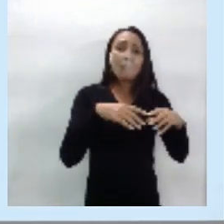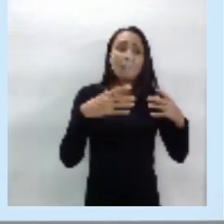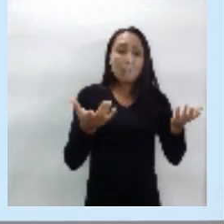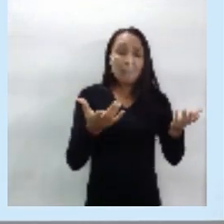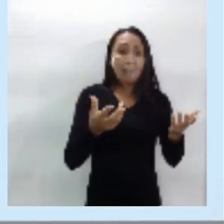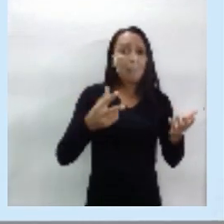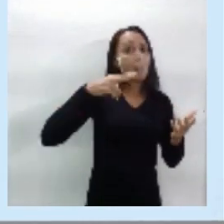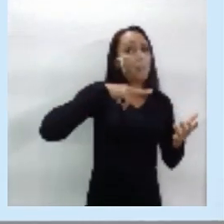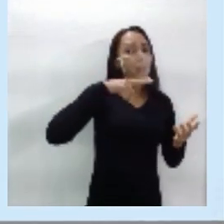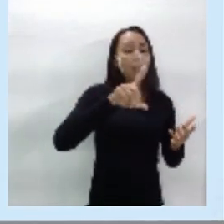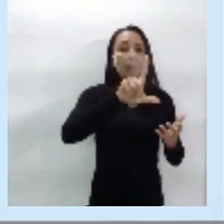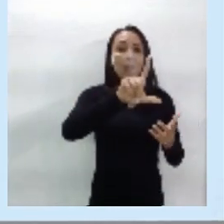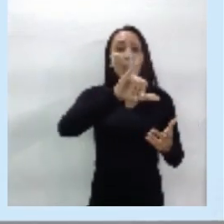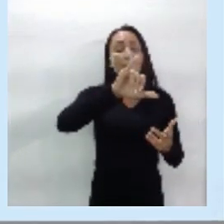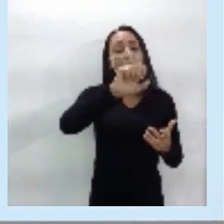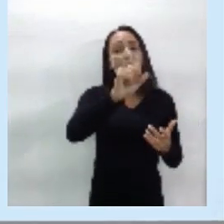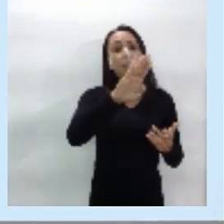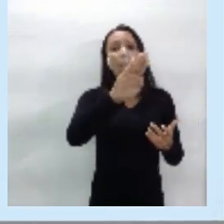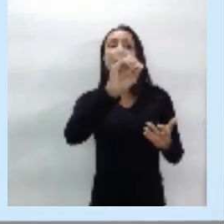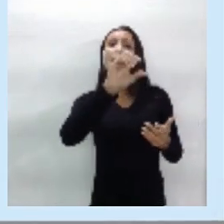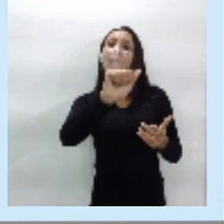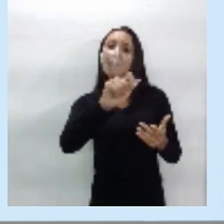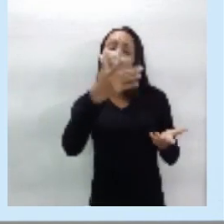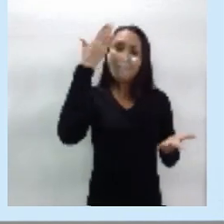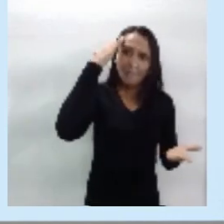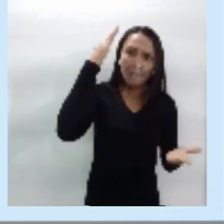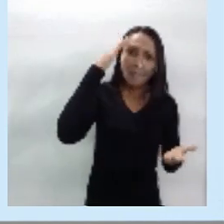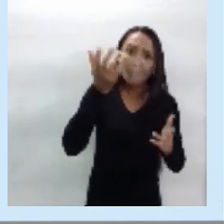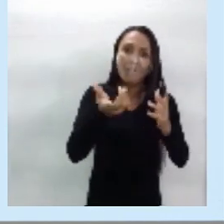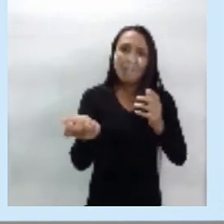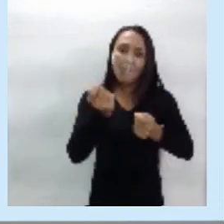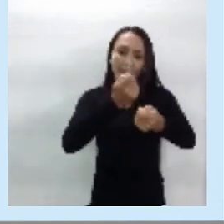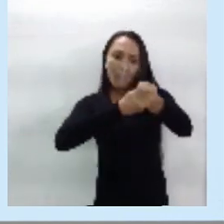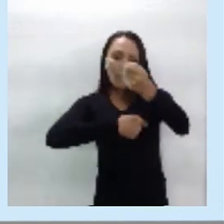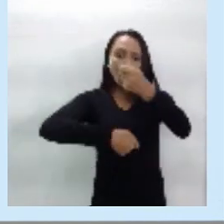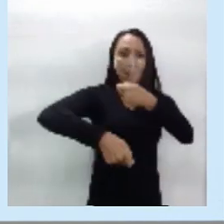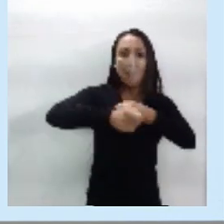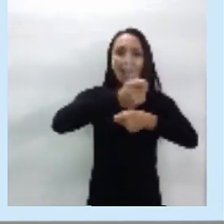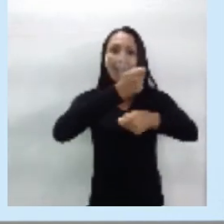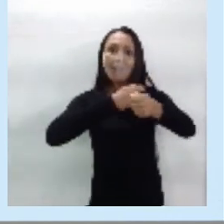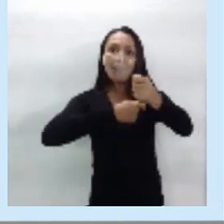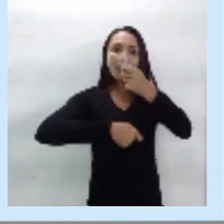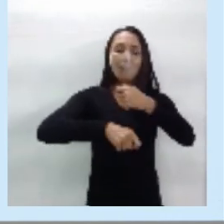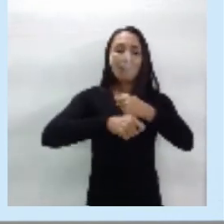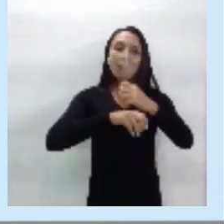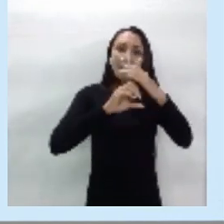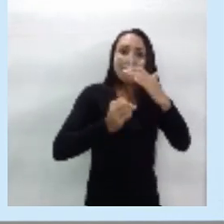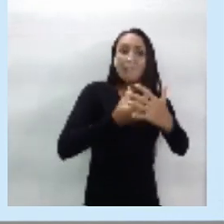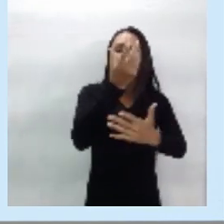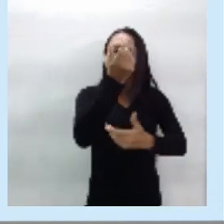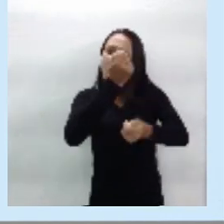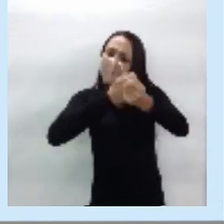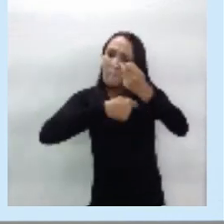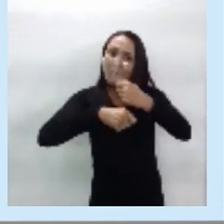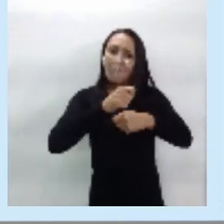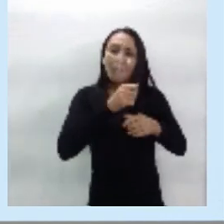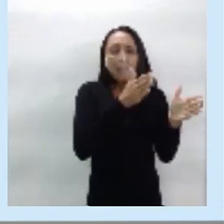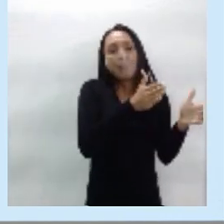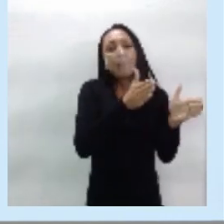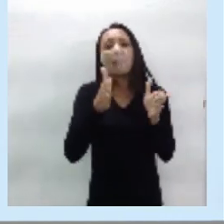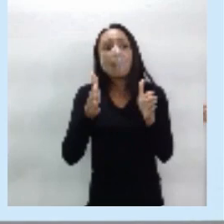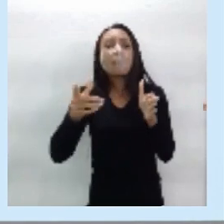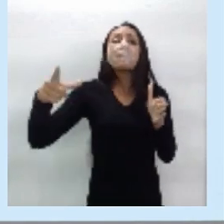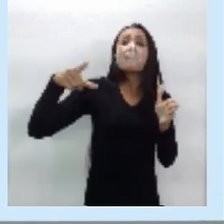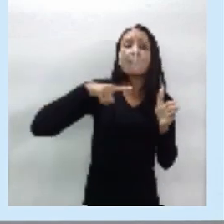Lisboa. Sacou? Então esse era o comércio mercantilista que já surgia naquele tempo. Então